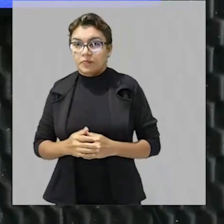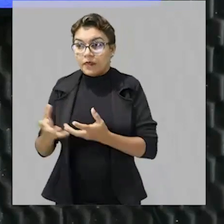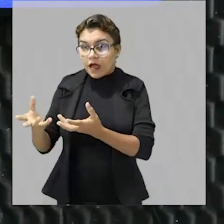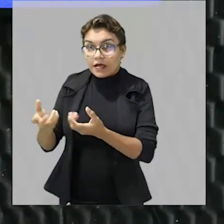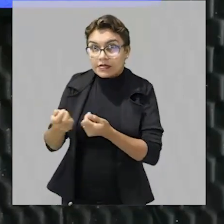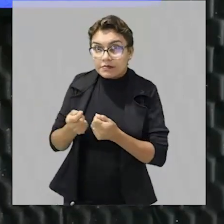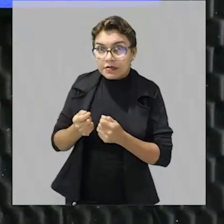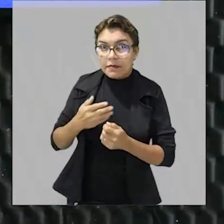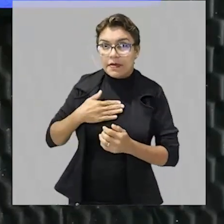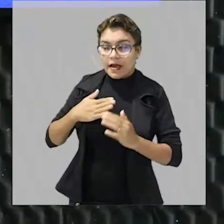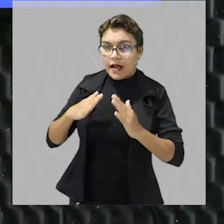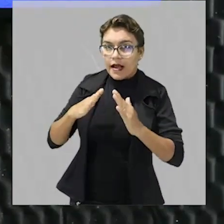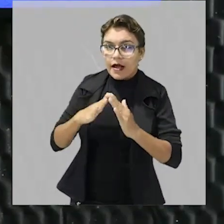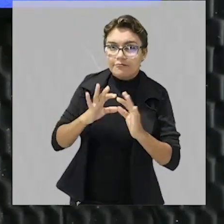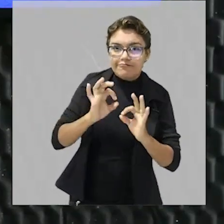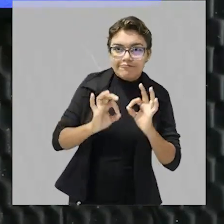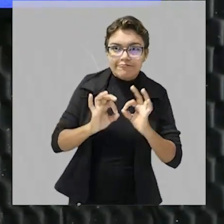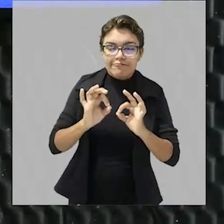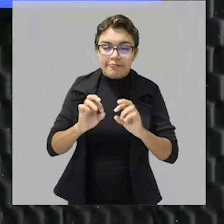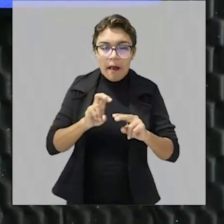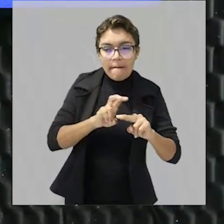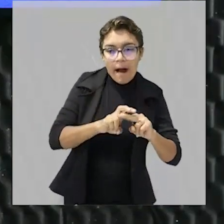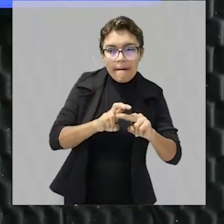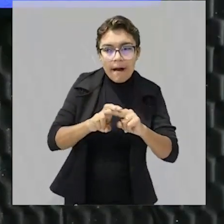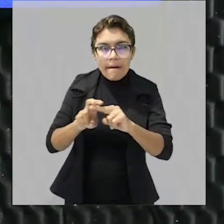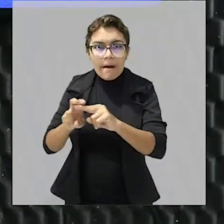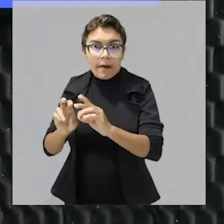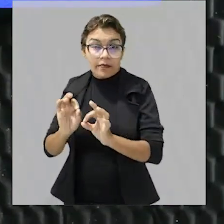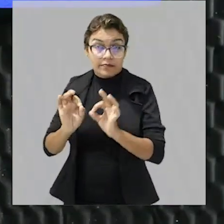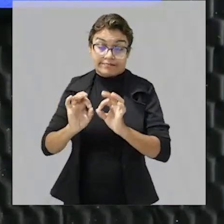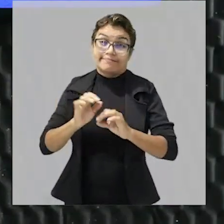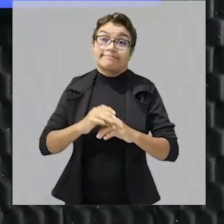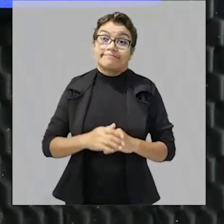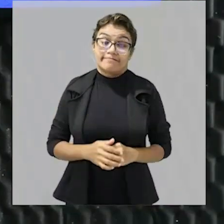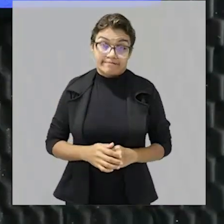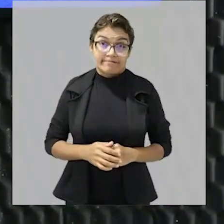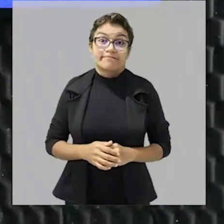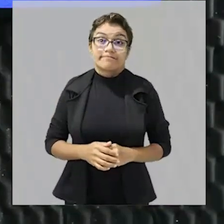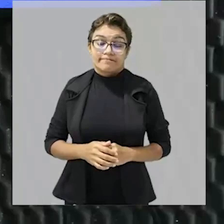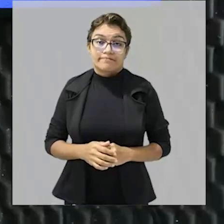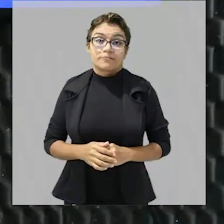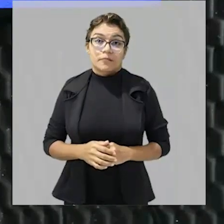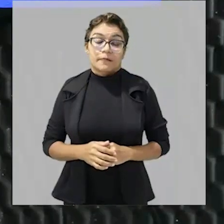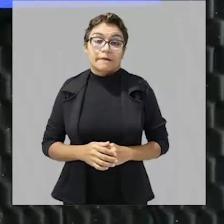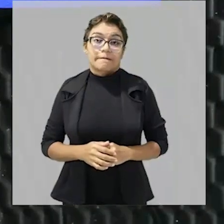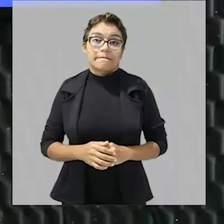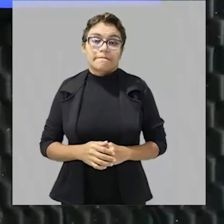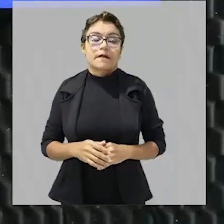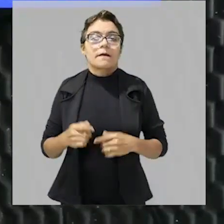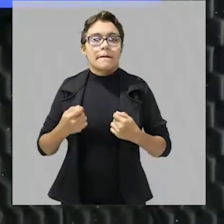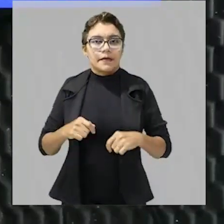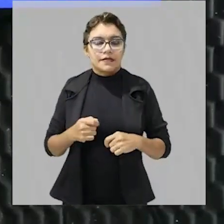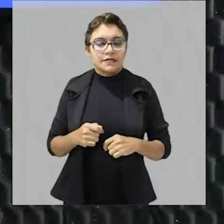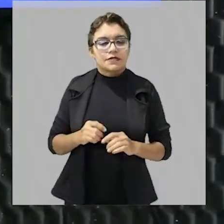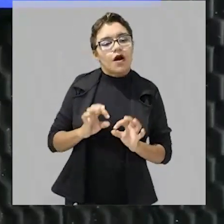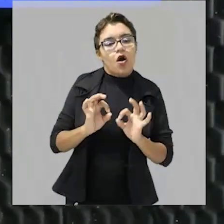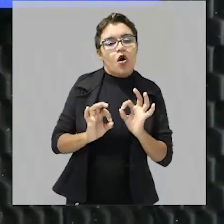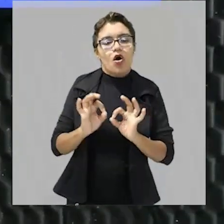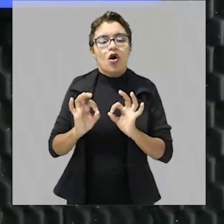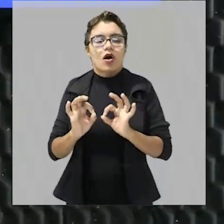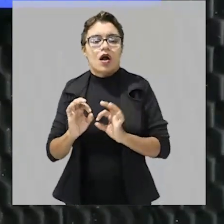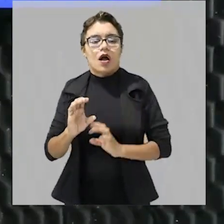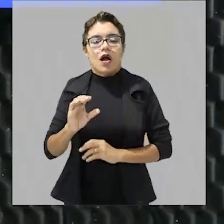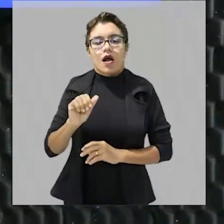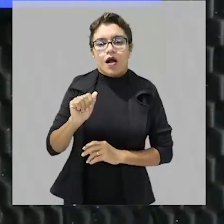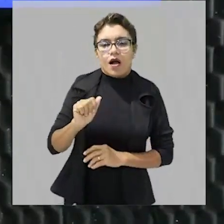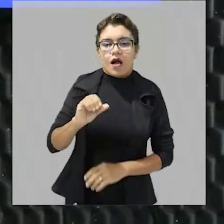impossível. Relaxa, Tânia. É próprio da idade. Com o tempo, ele se acomoda. Esse